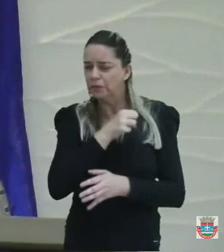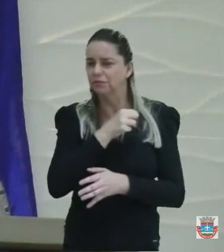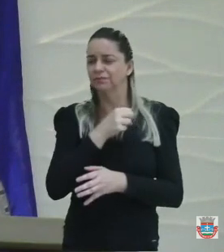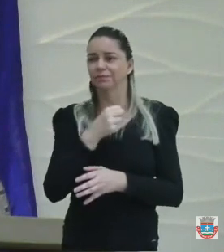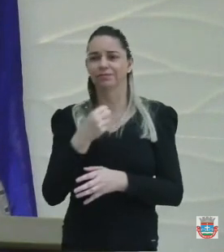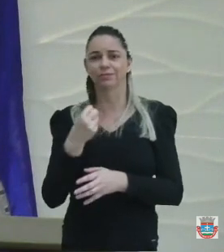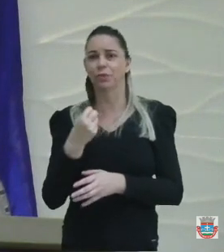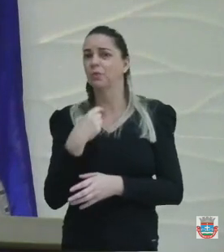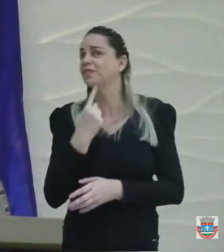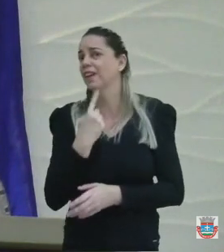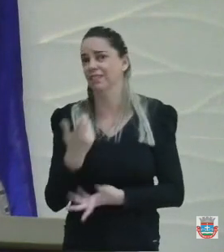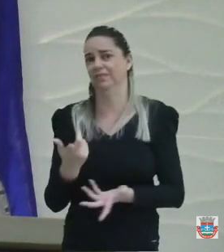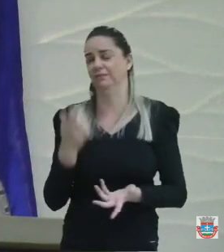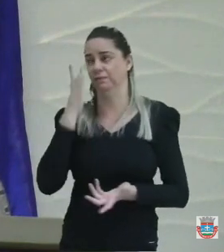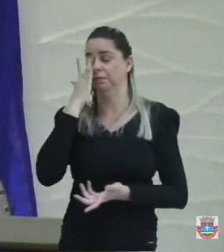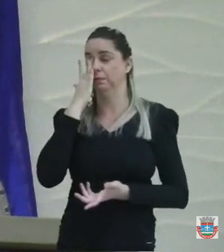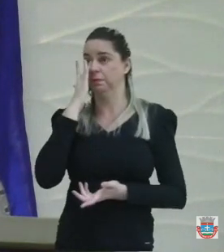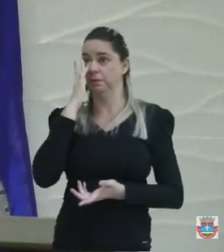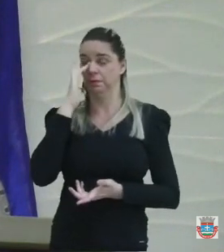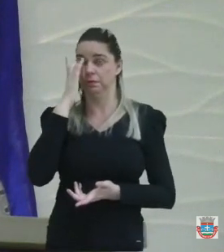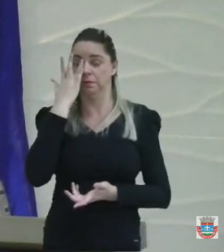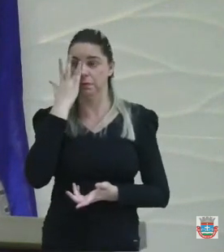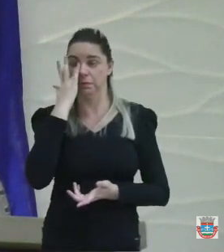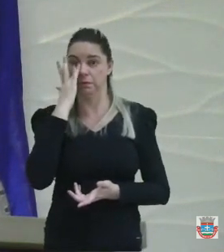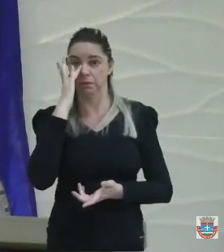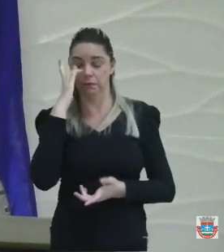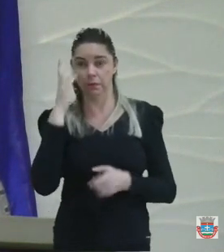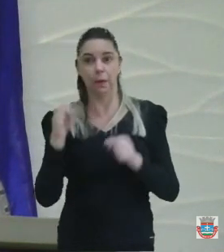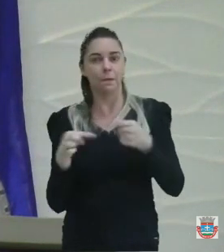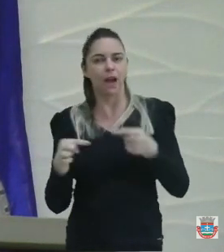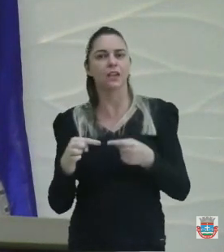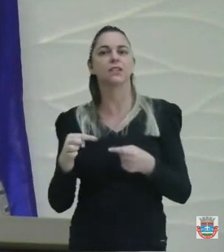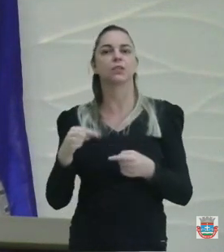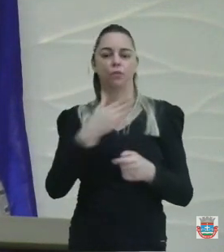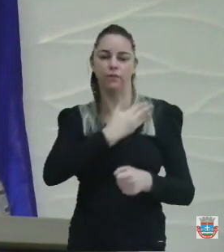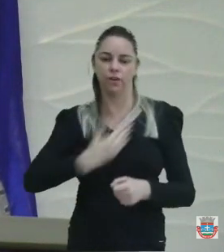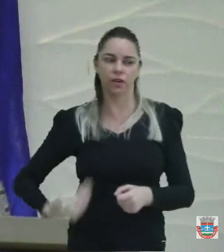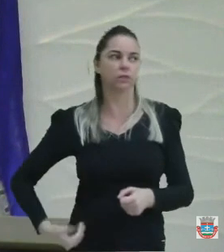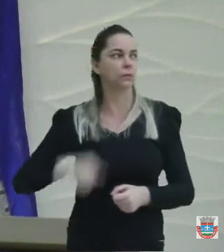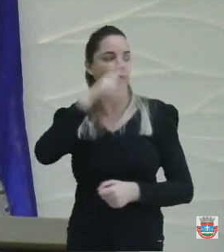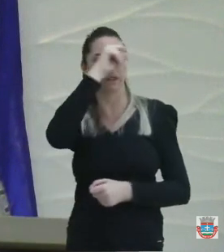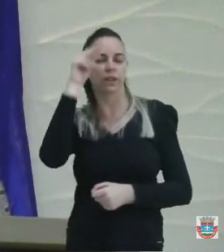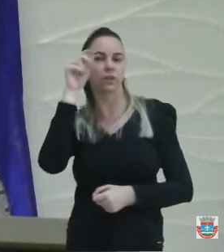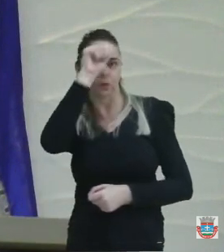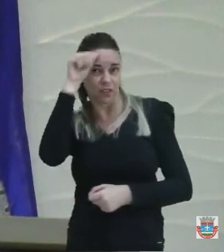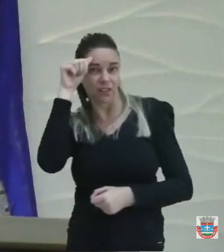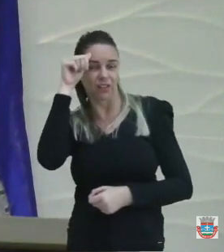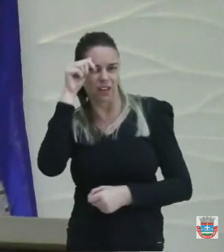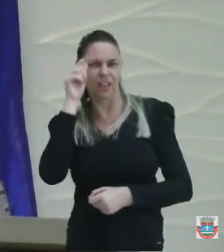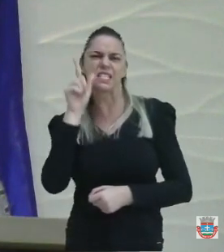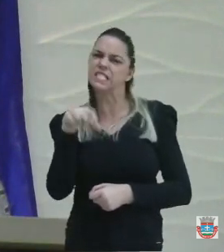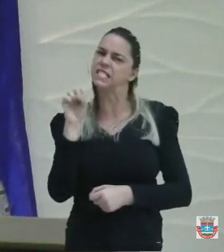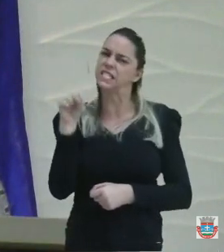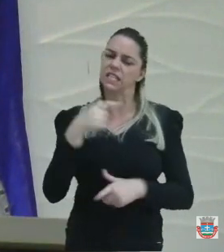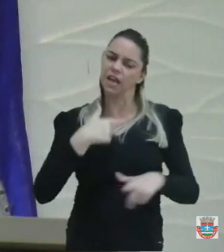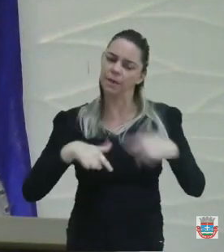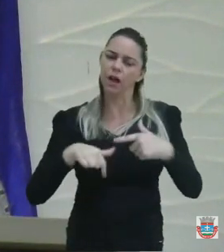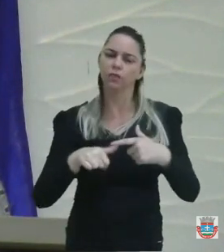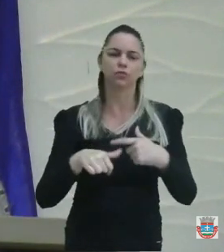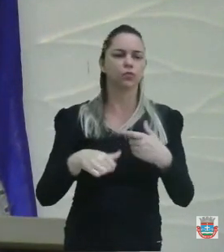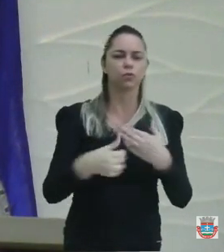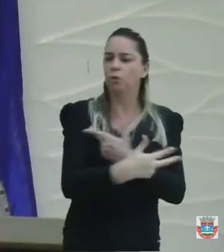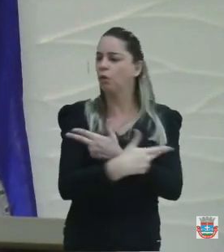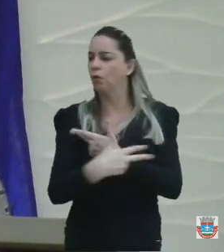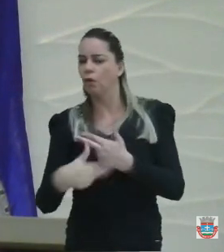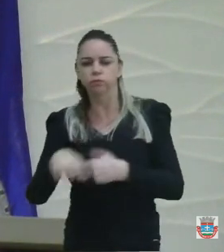tem muitas coisas sendo feitas pelo governo do prefeito Alexandre Batité, né, e sua equipe. É muito escalçamento, muitas obras. E